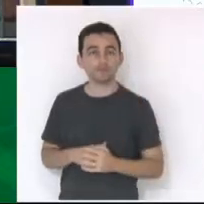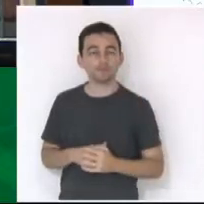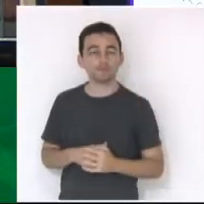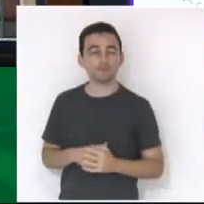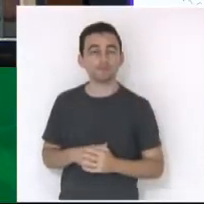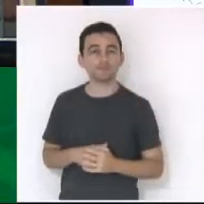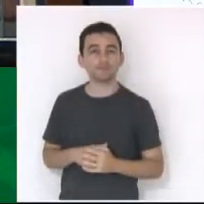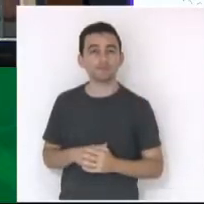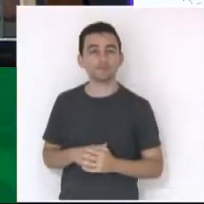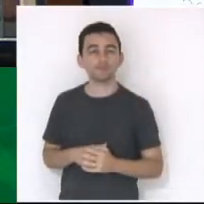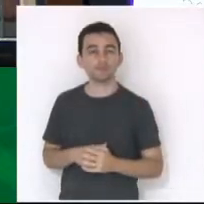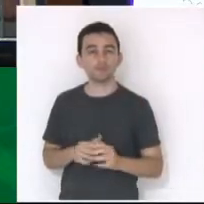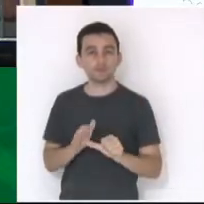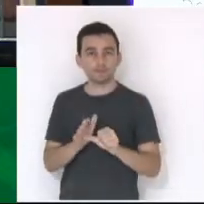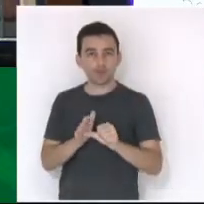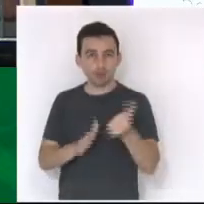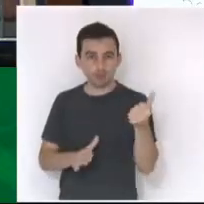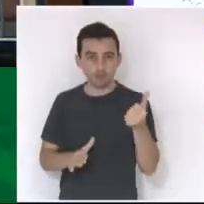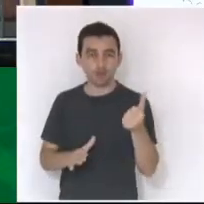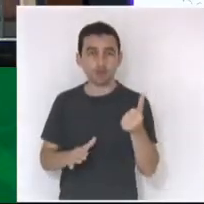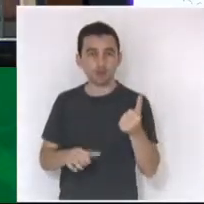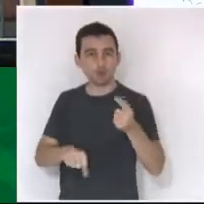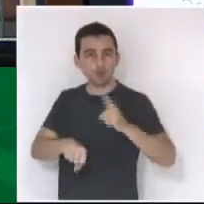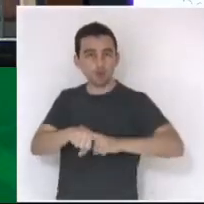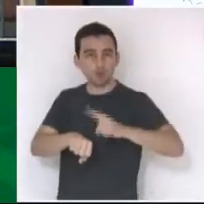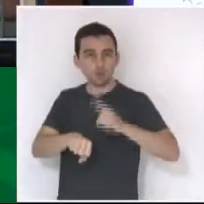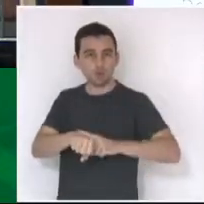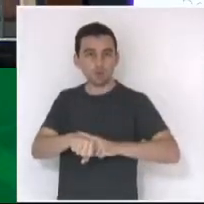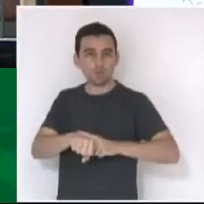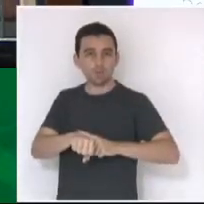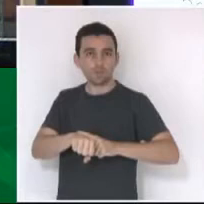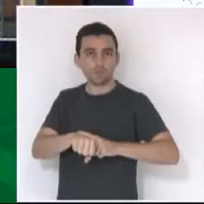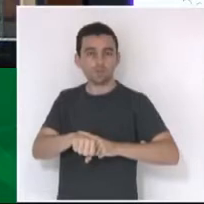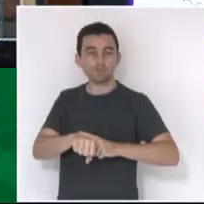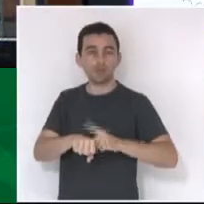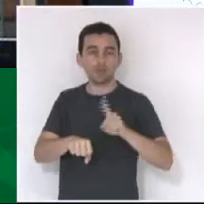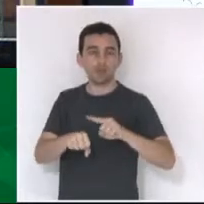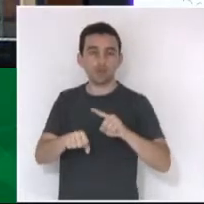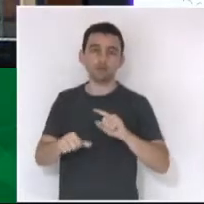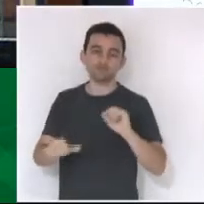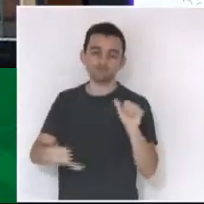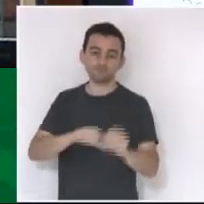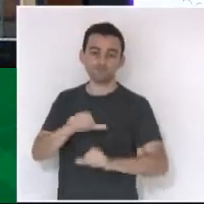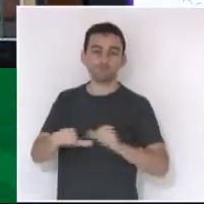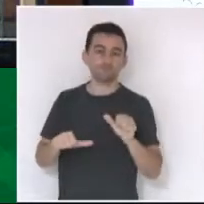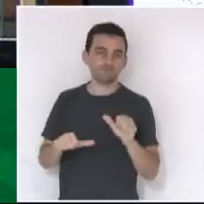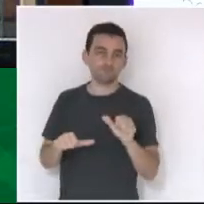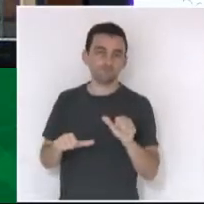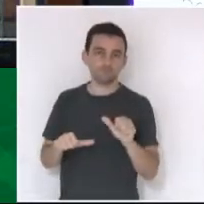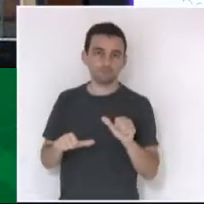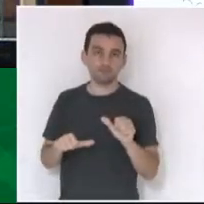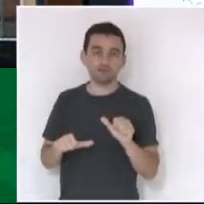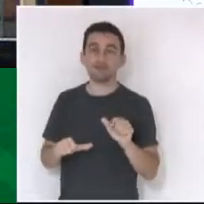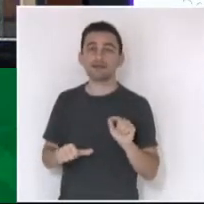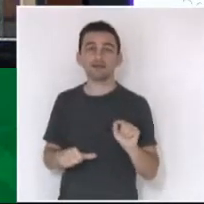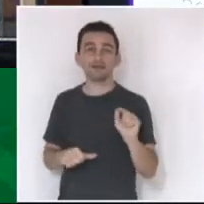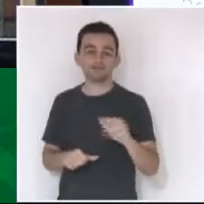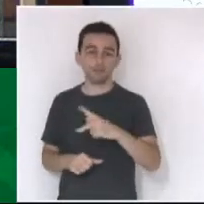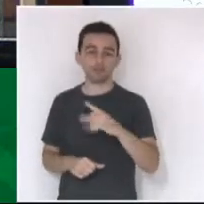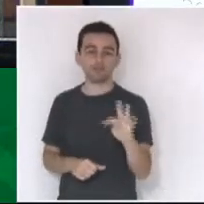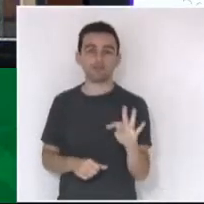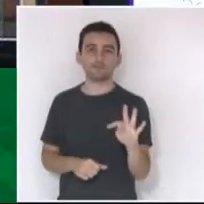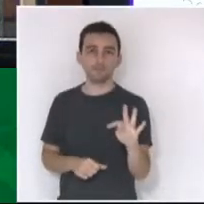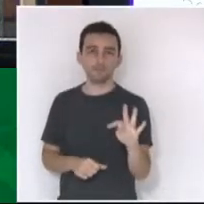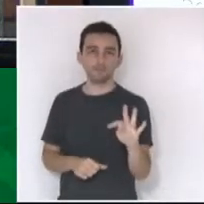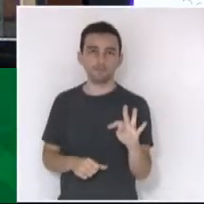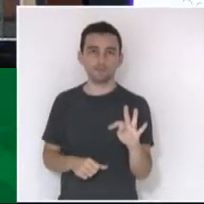Oi e o primeiro horário conforme é uma troca uma permuta estabelecida pertence ao PT com a